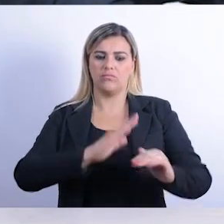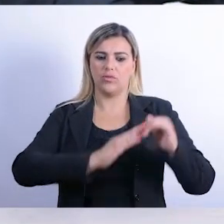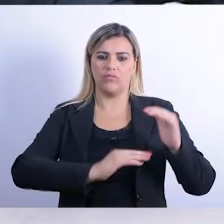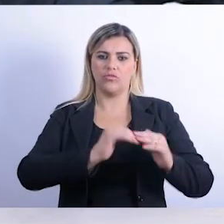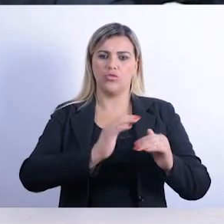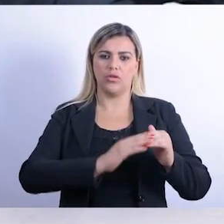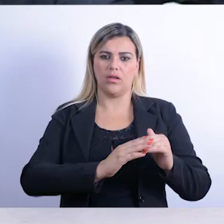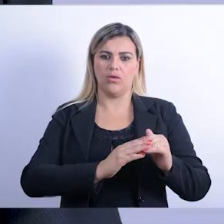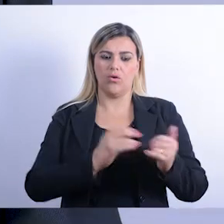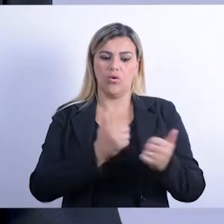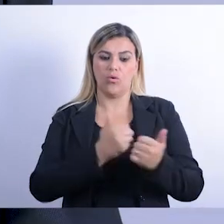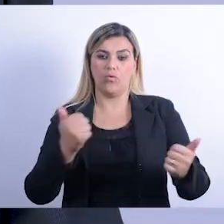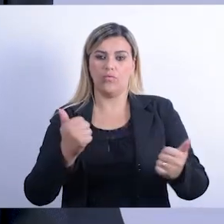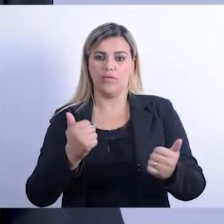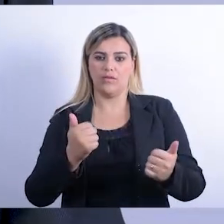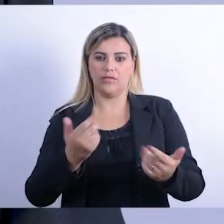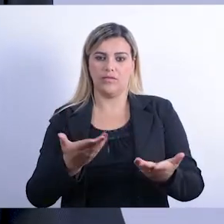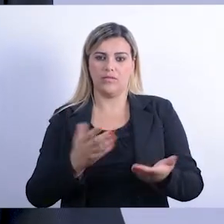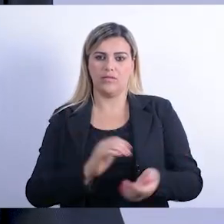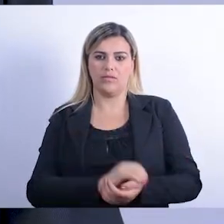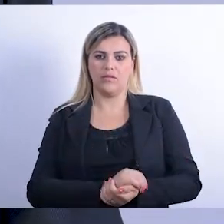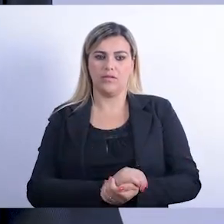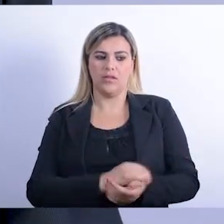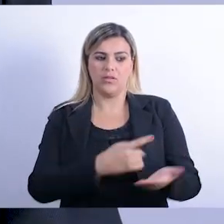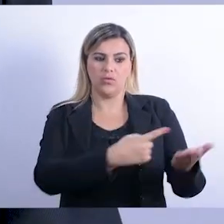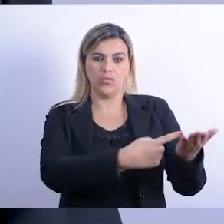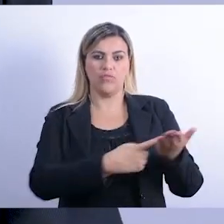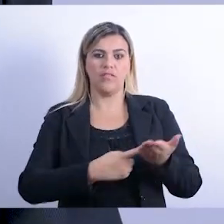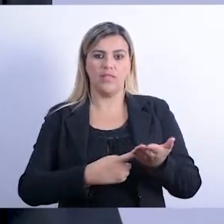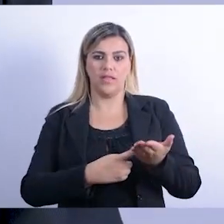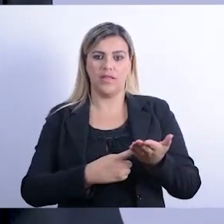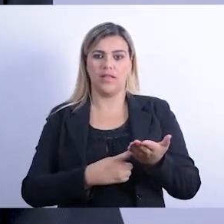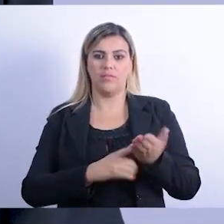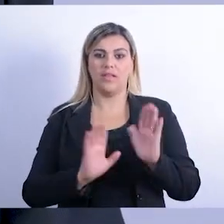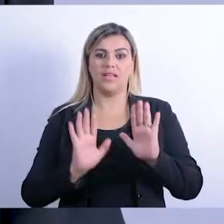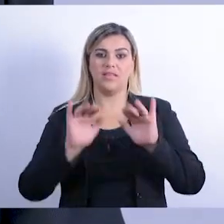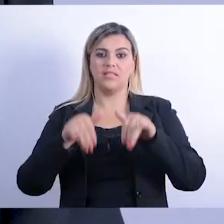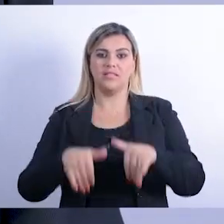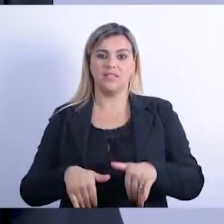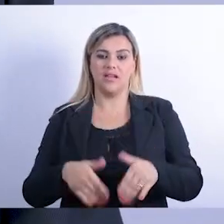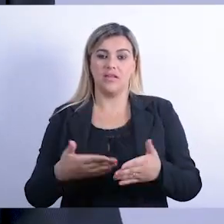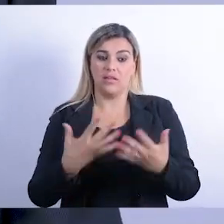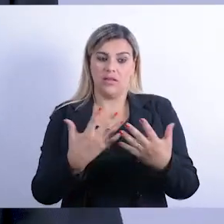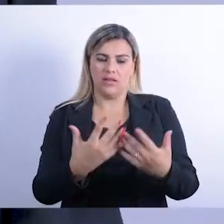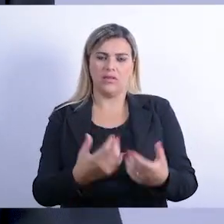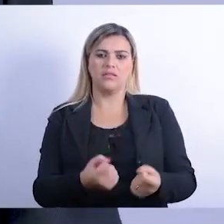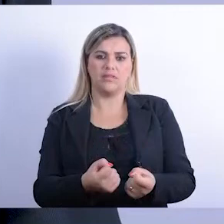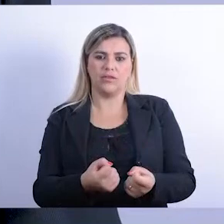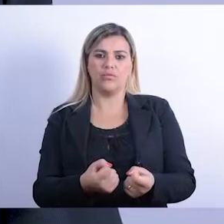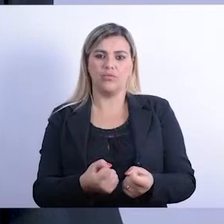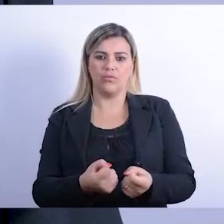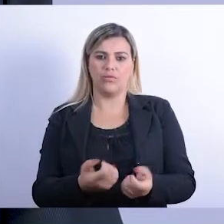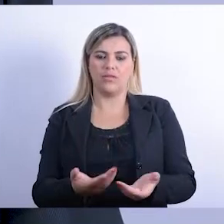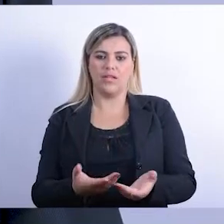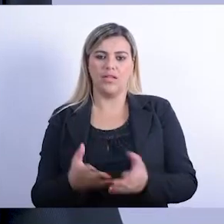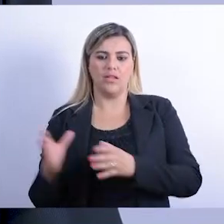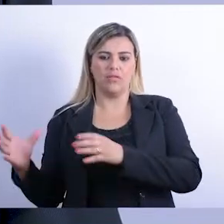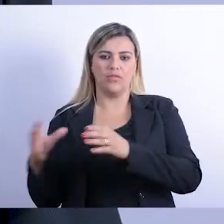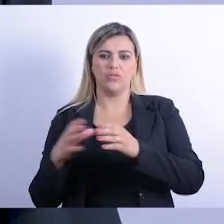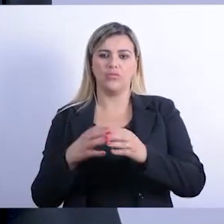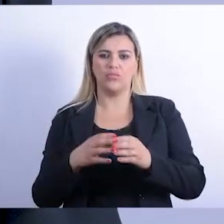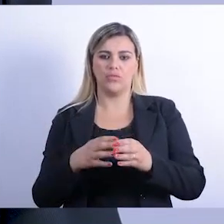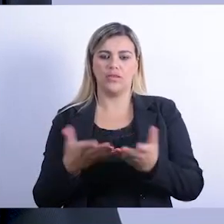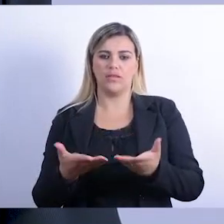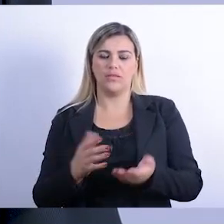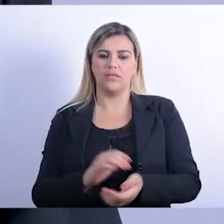relação de profissional com o vice-presidente, eu fiz um convite se ele poderia encerrar o nosso congresso. E ele aceitou prontamente, veio com